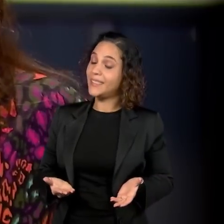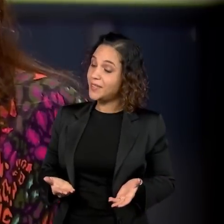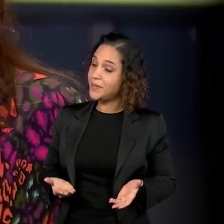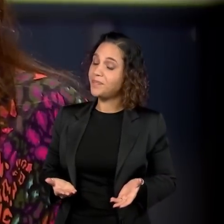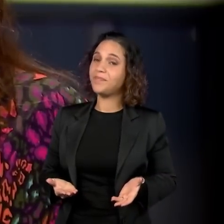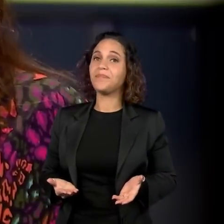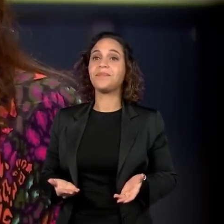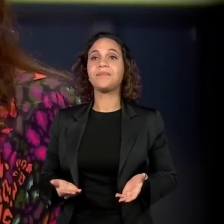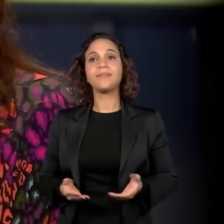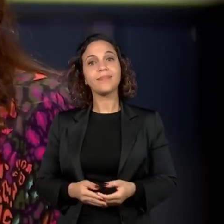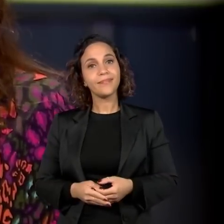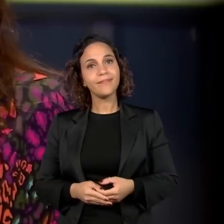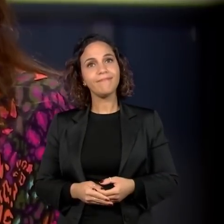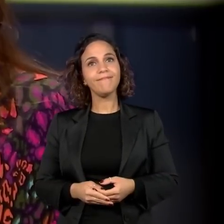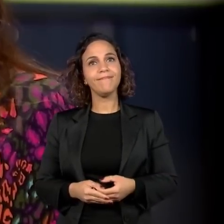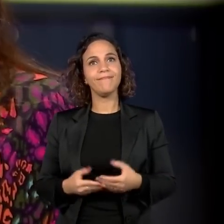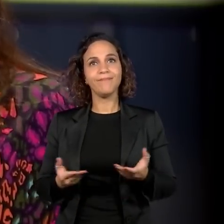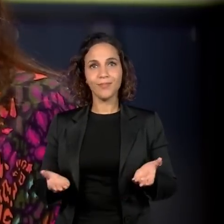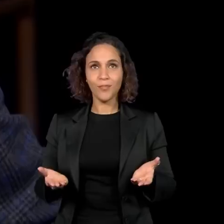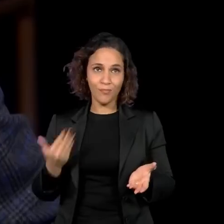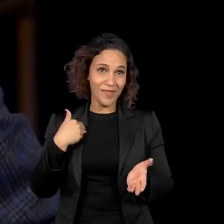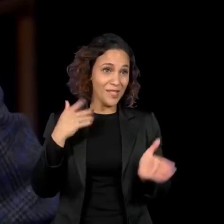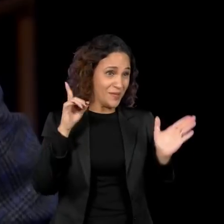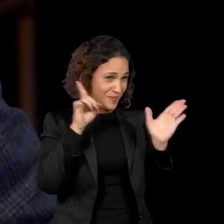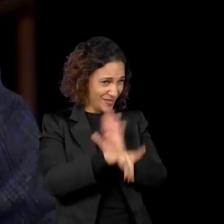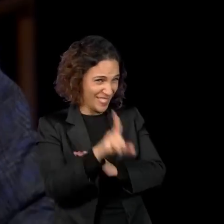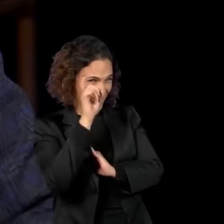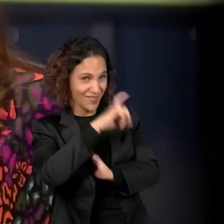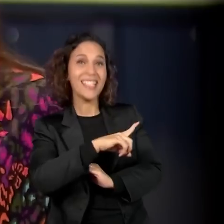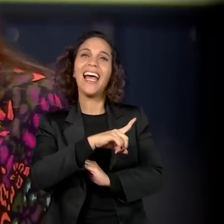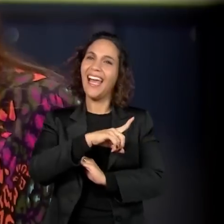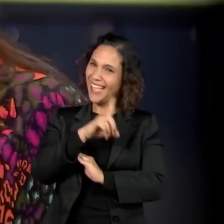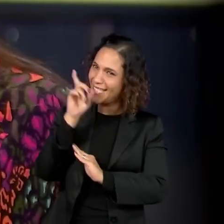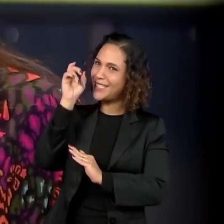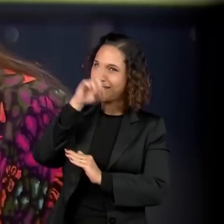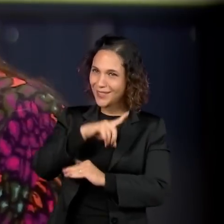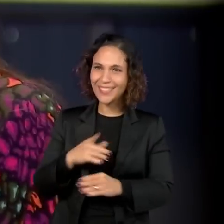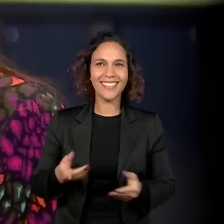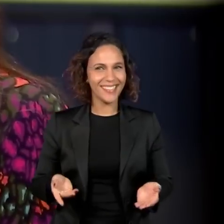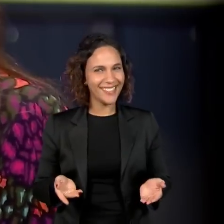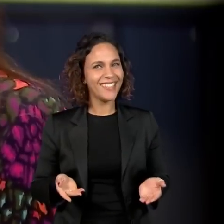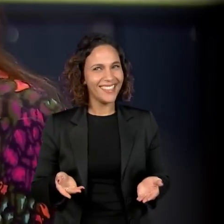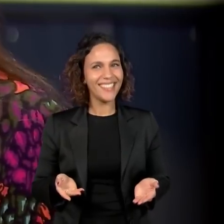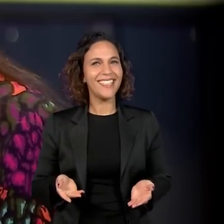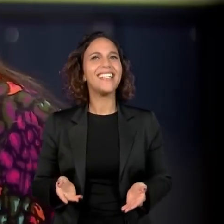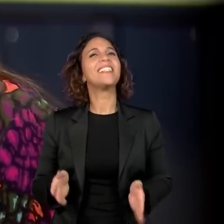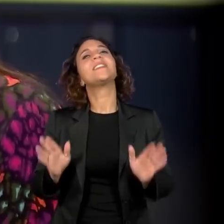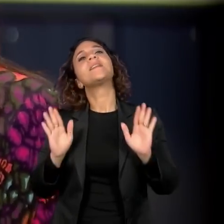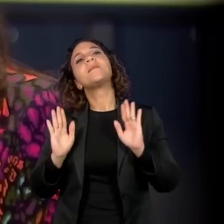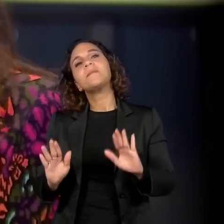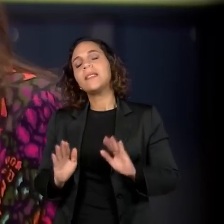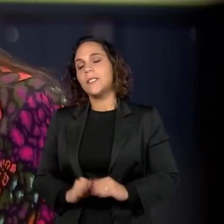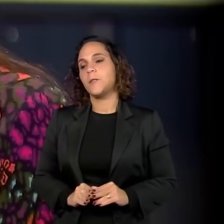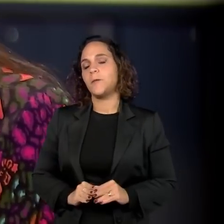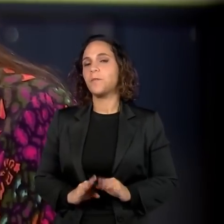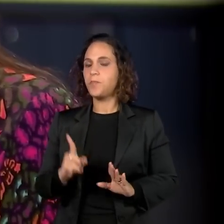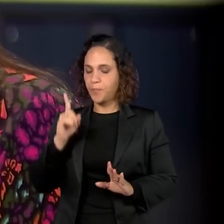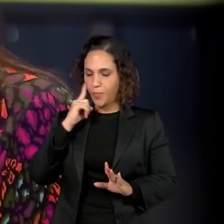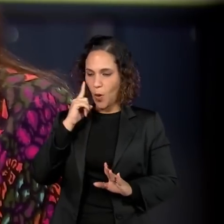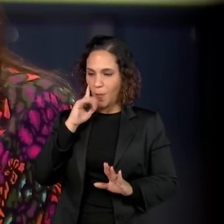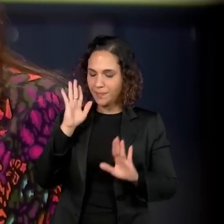Taz, Tô te fazendo perguntas difíceis. Tá, mas a ideia. É essa mesmo. Olha